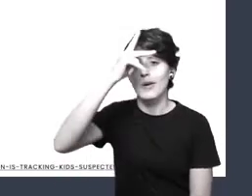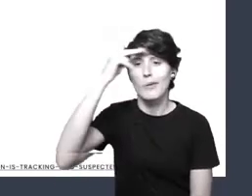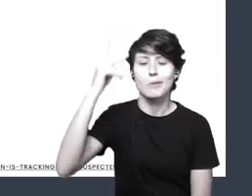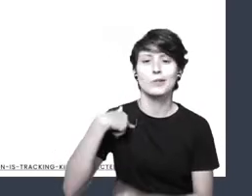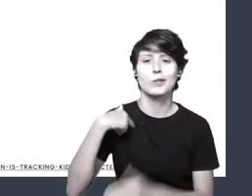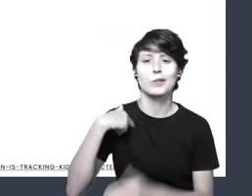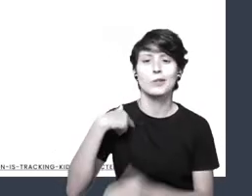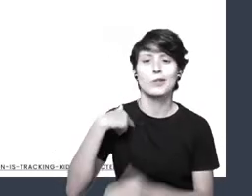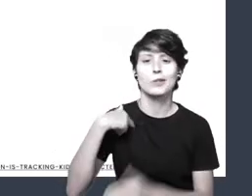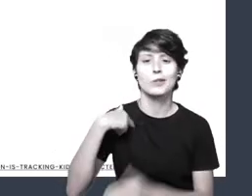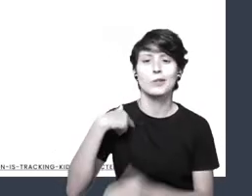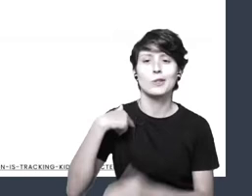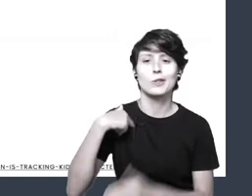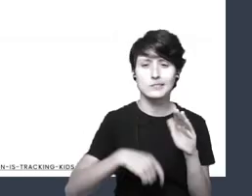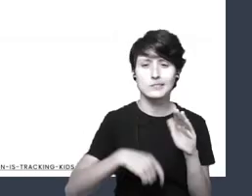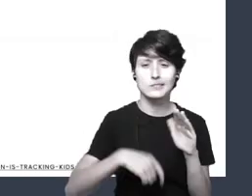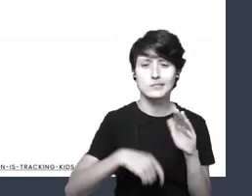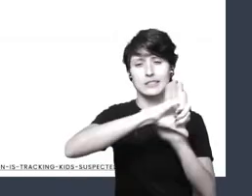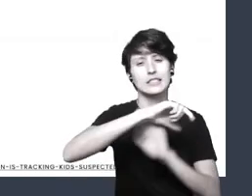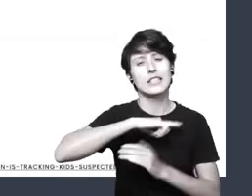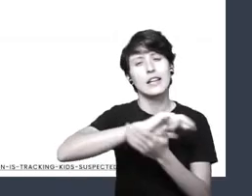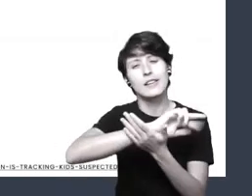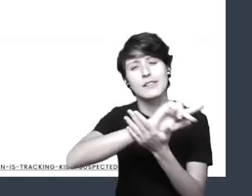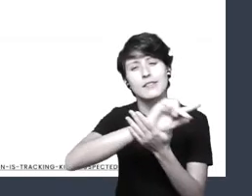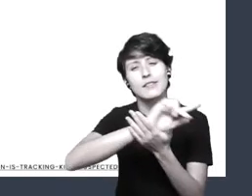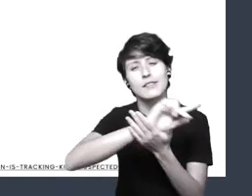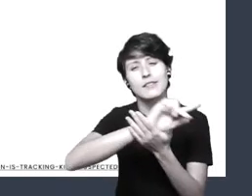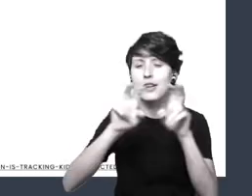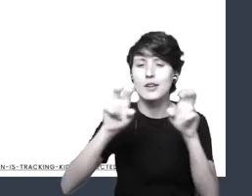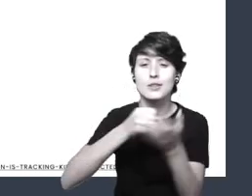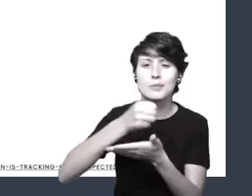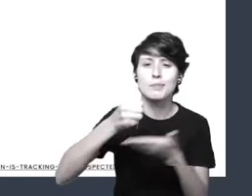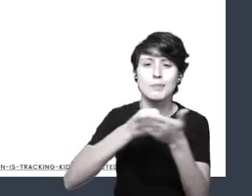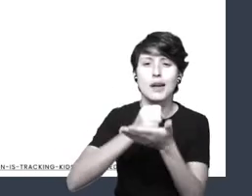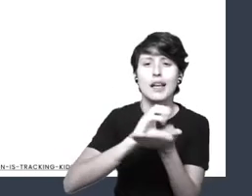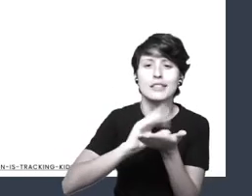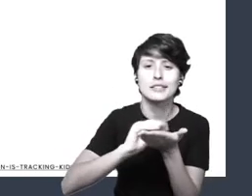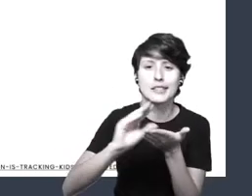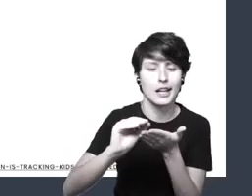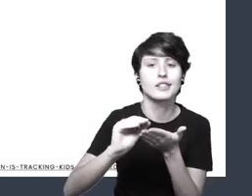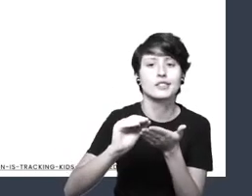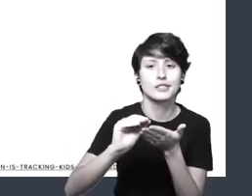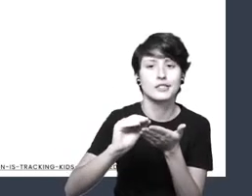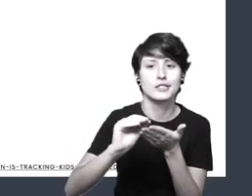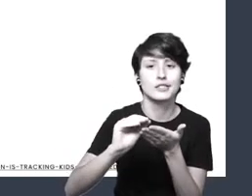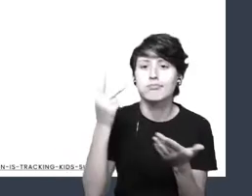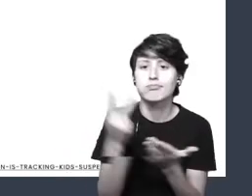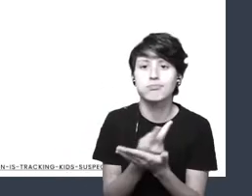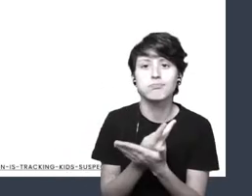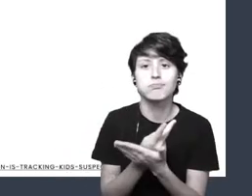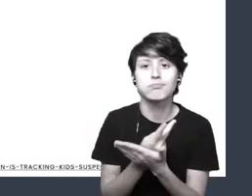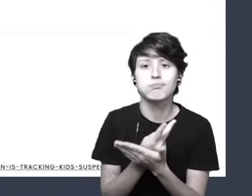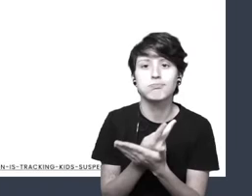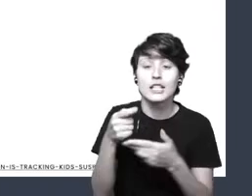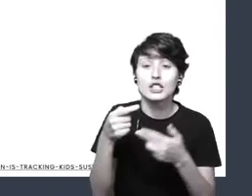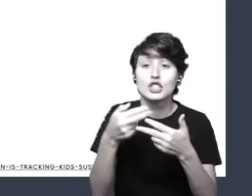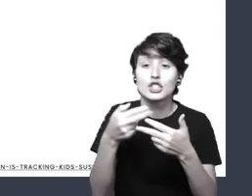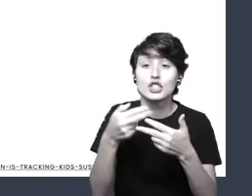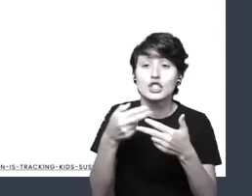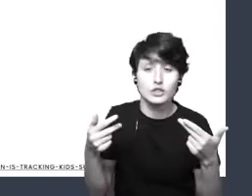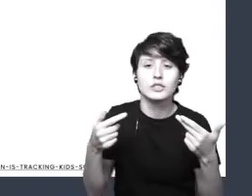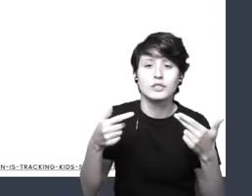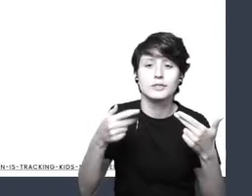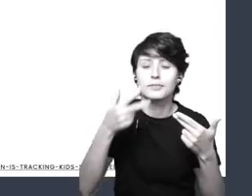várias coisas erradas sobre o CONARQ, sobre essa base de dados. Por exemplo, uma coisa errada é que esse arquivo, ele é uma planilha de